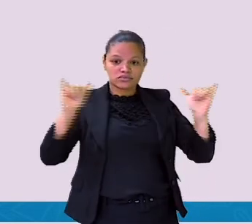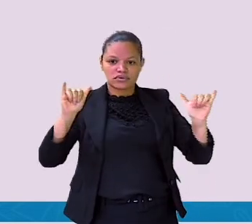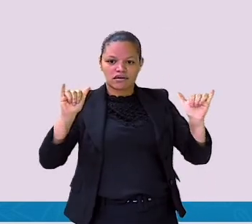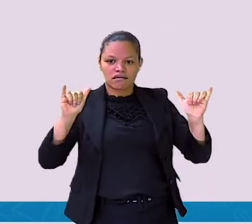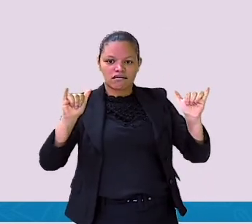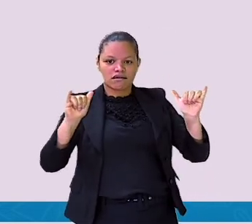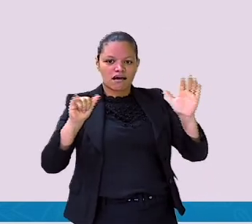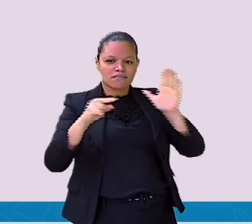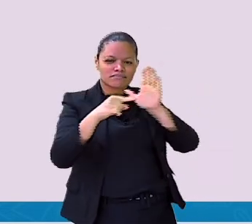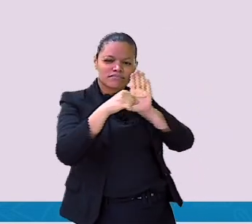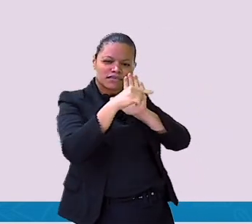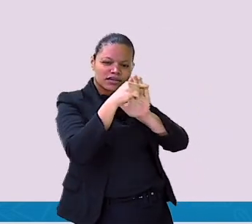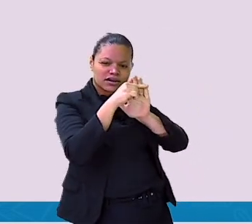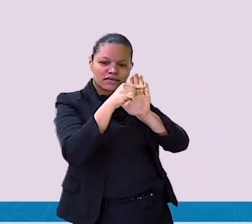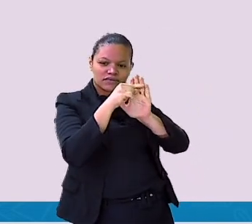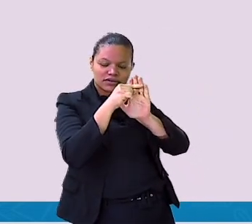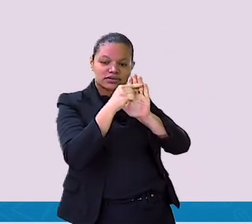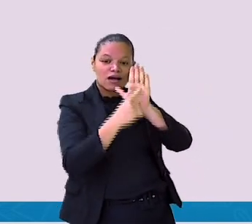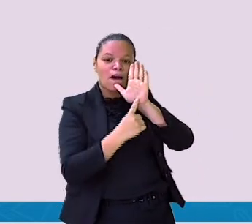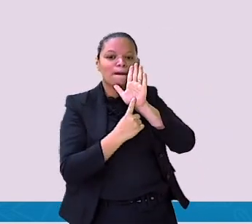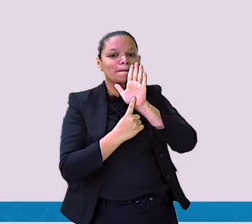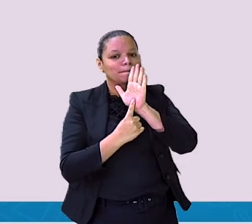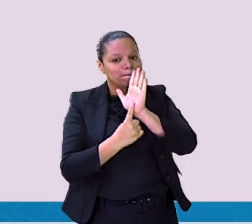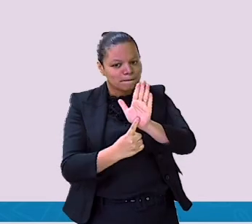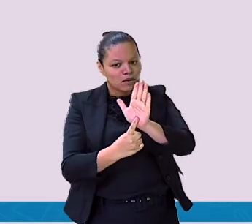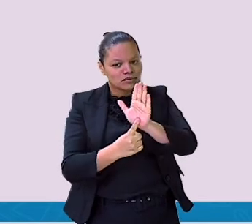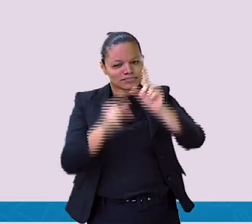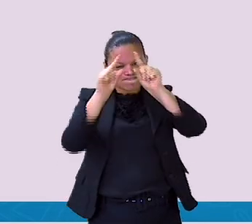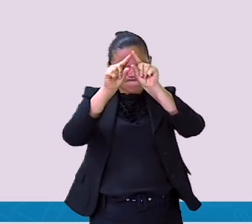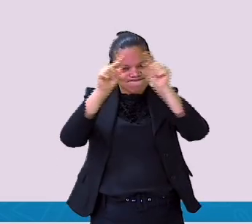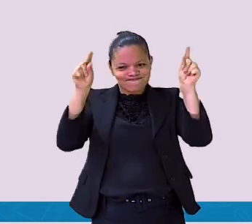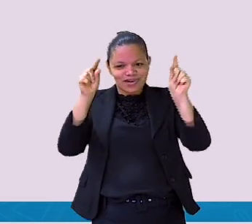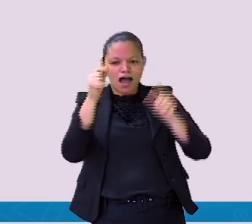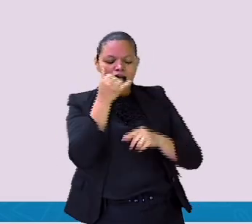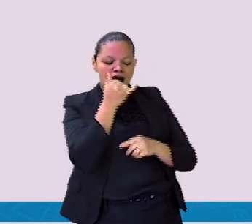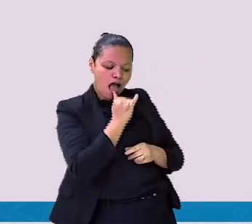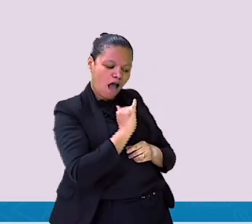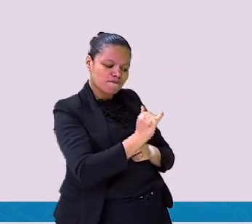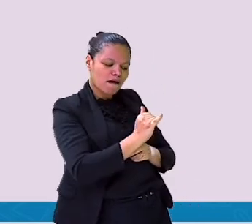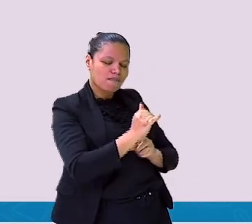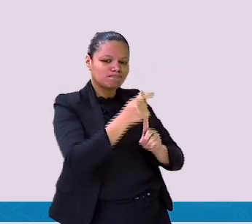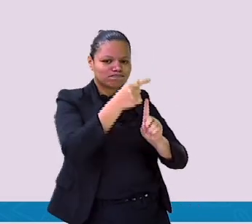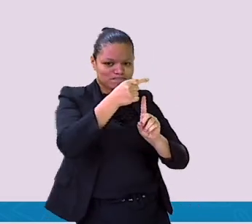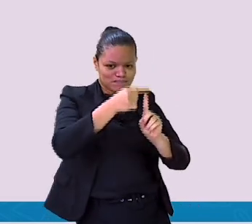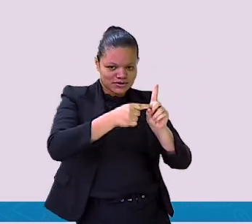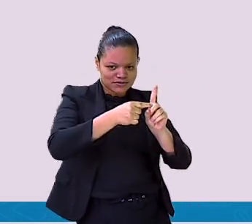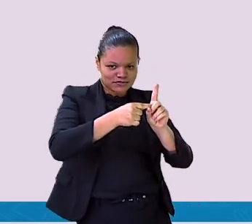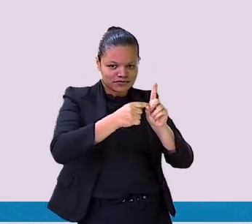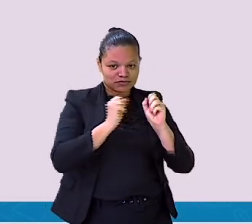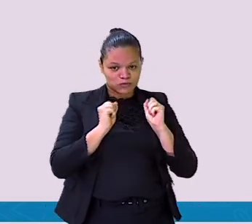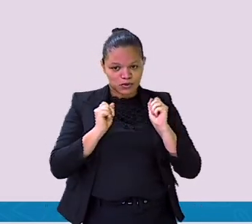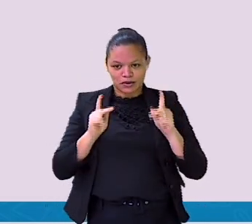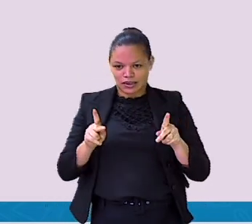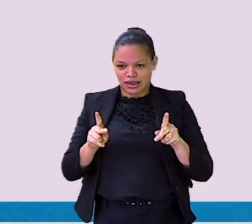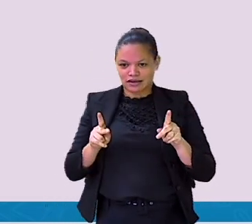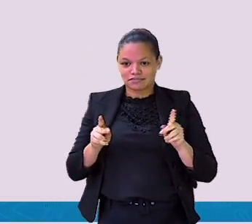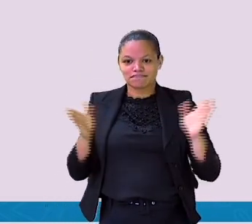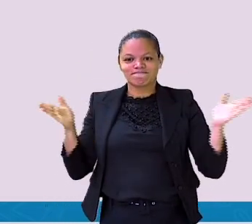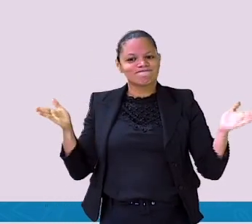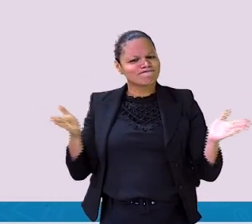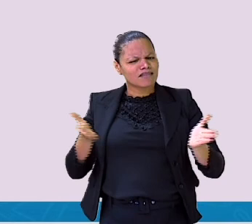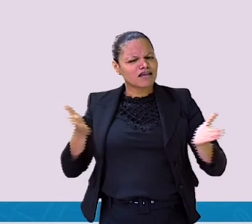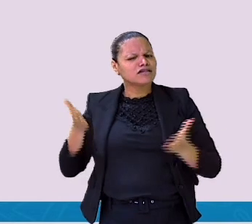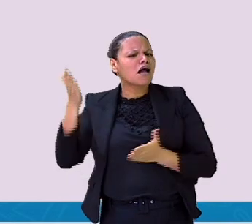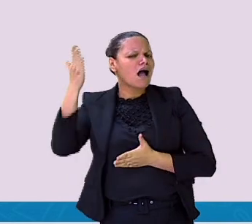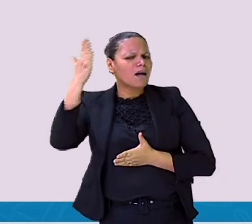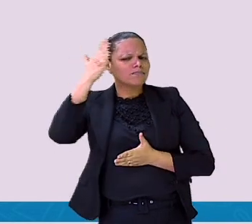aquela frase é a fala do personagem. Bom, já que a gente já aprendeu aí sobre travessão,